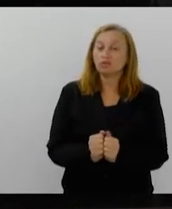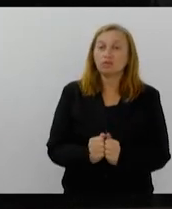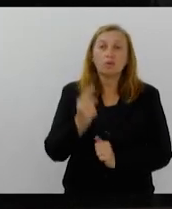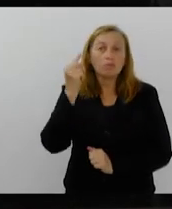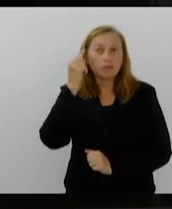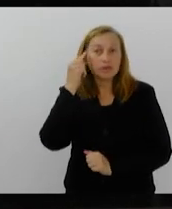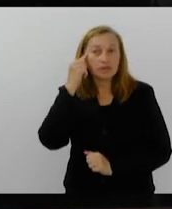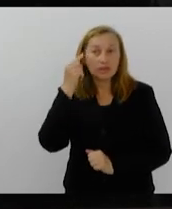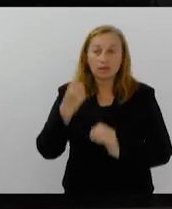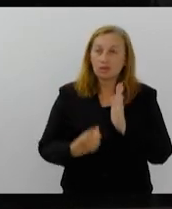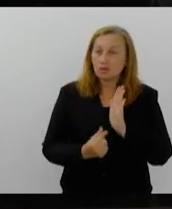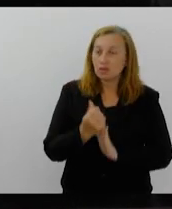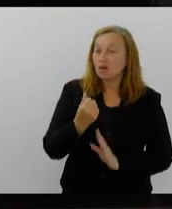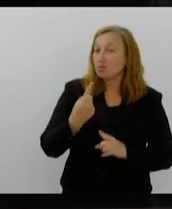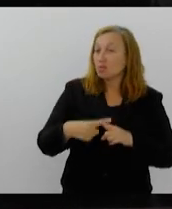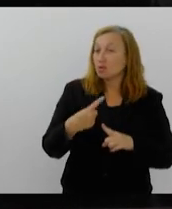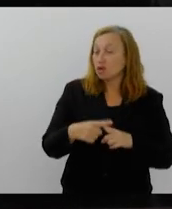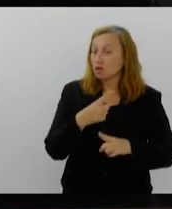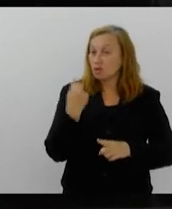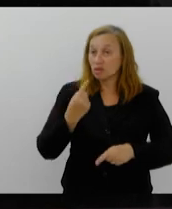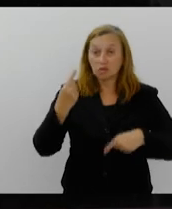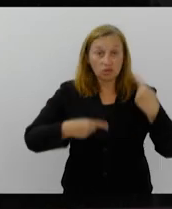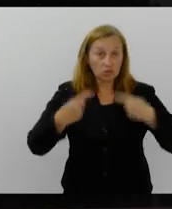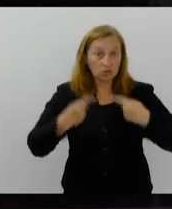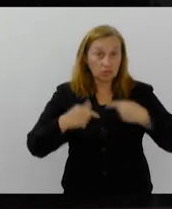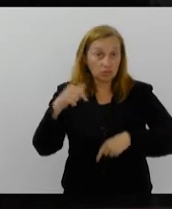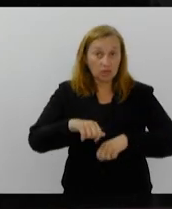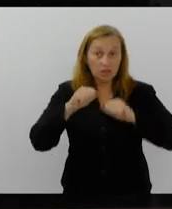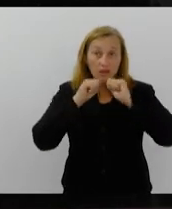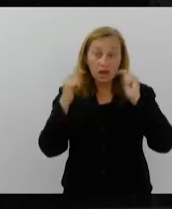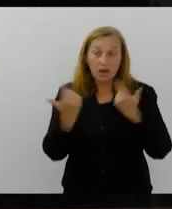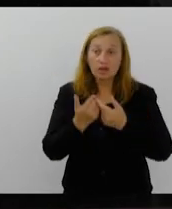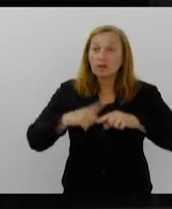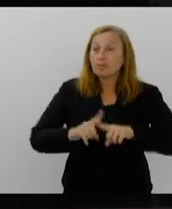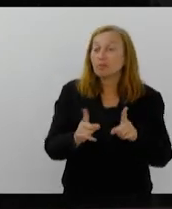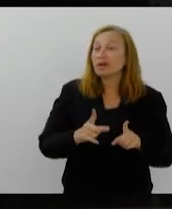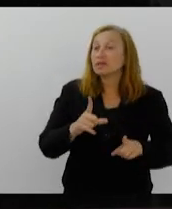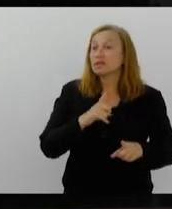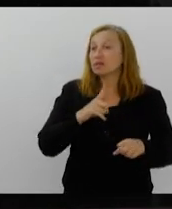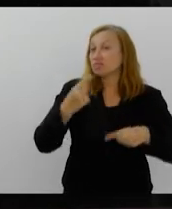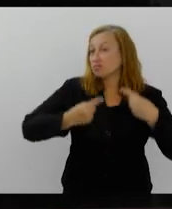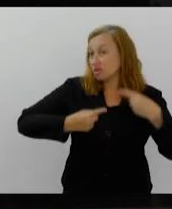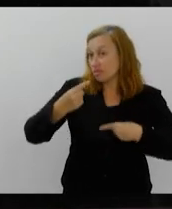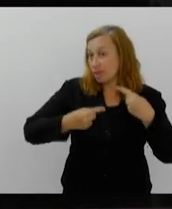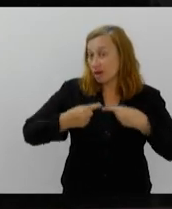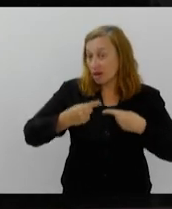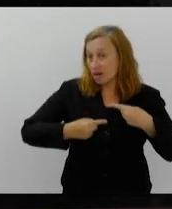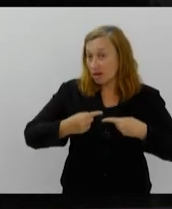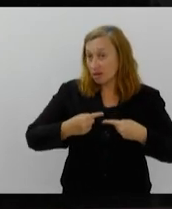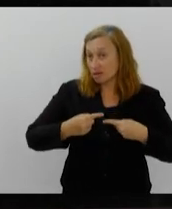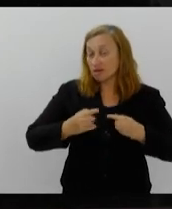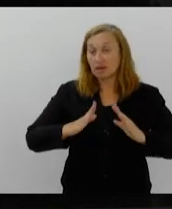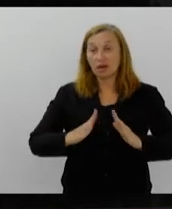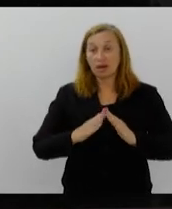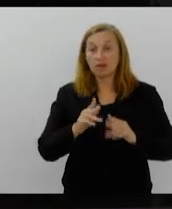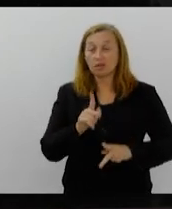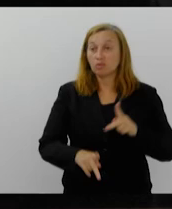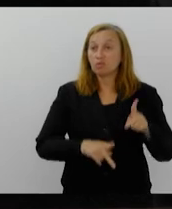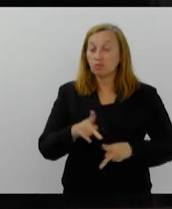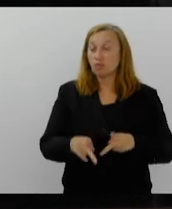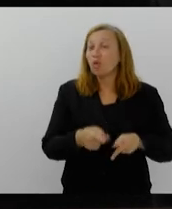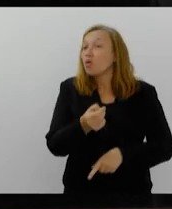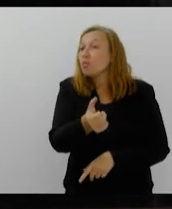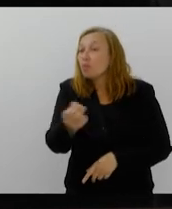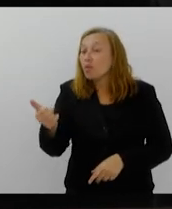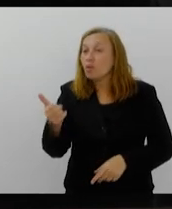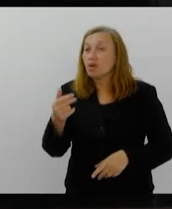pensar esse orçamento? Afinal, a gente debate aqui na Alerge, mas ainda assim um debate mesmo a partir da Casa do Povo com